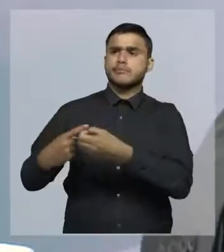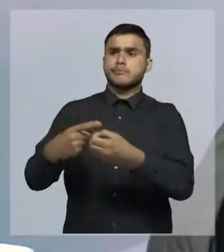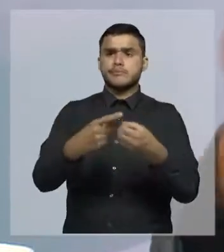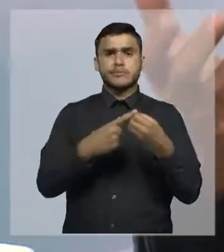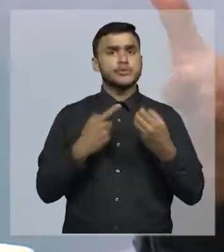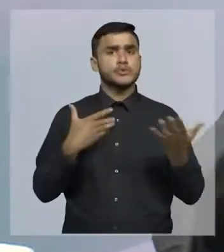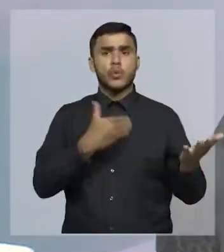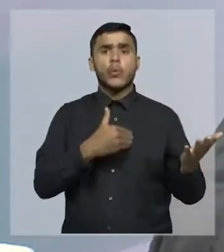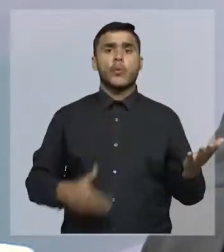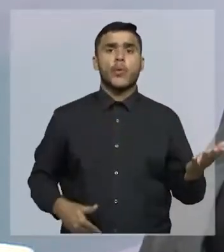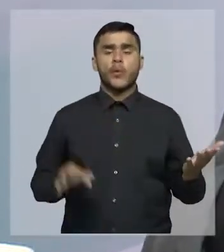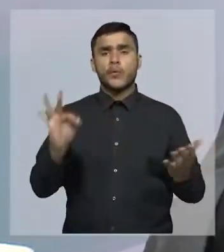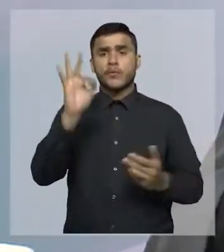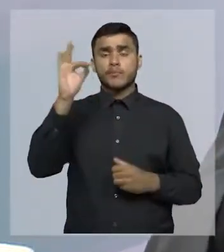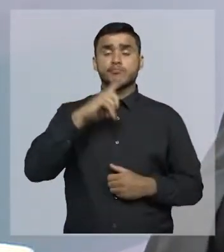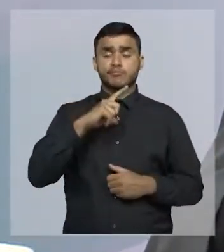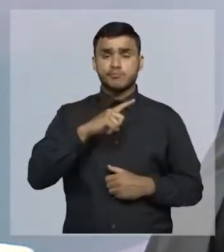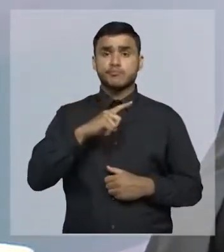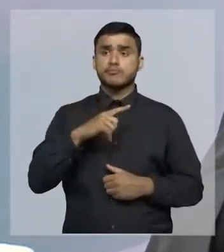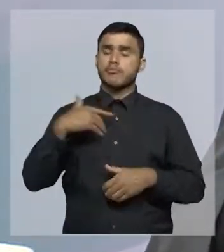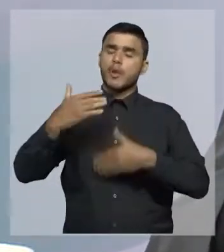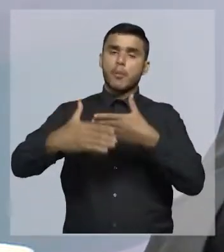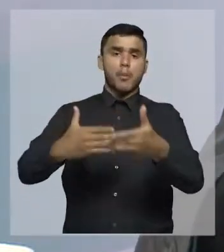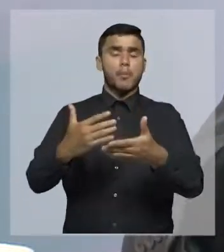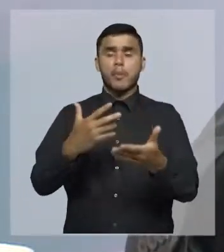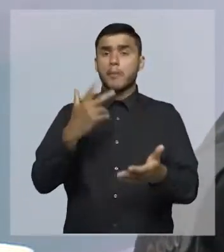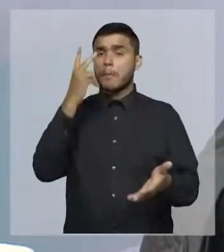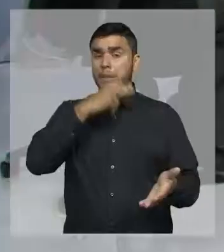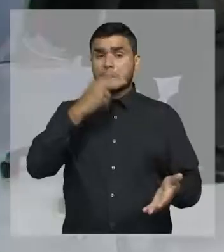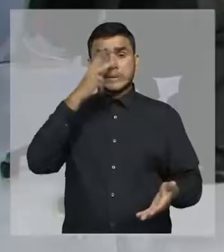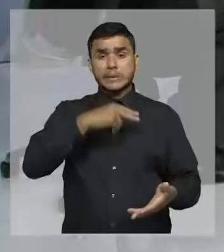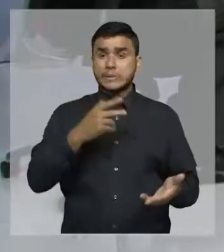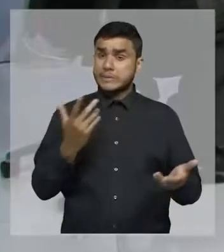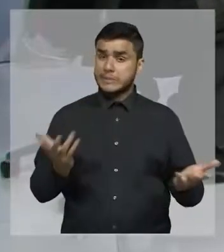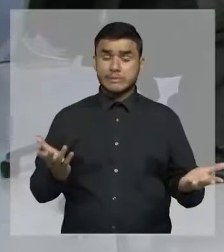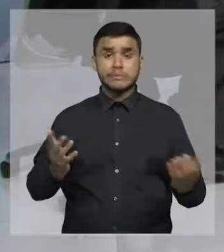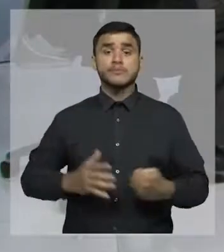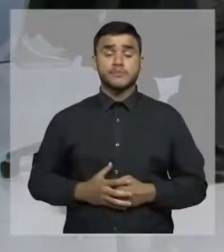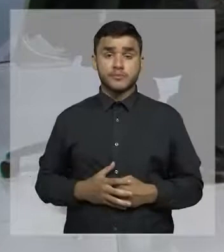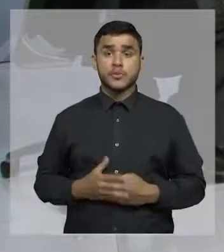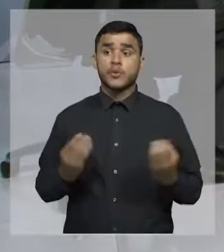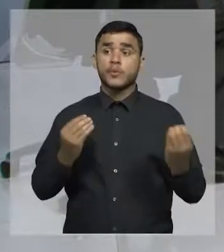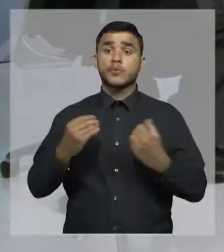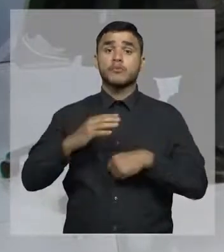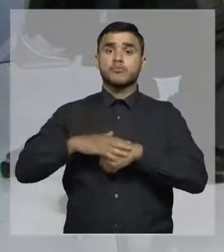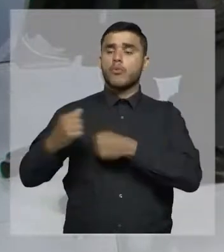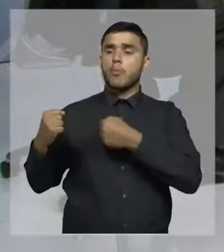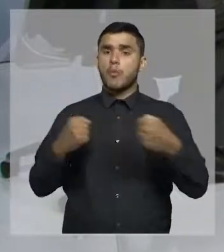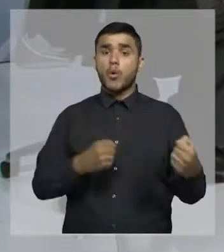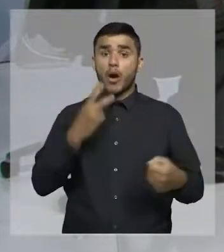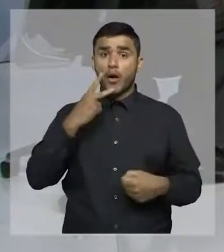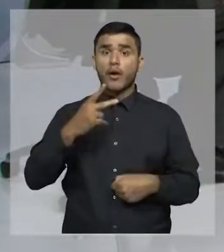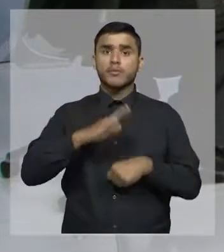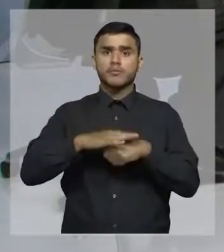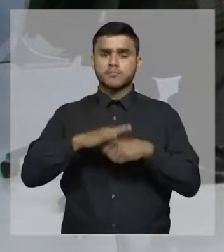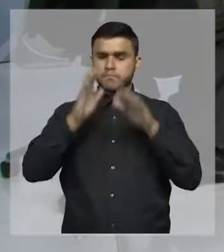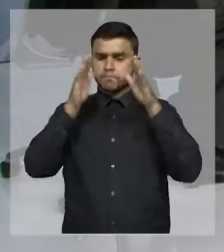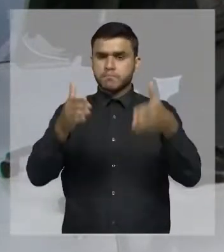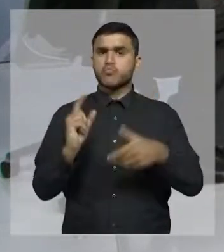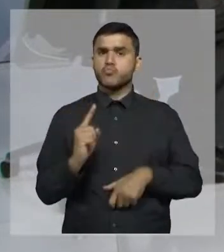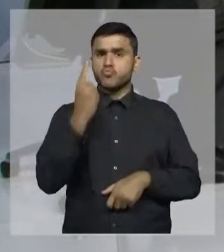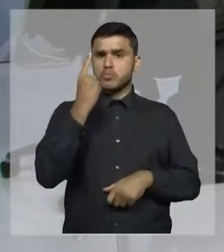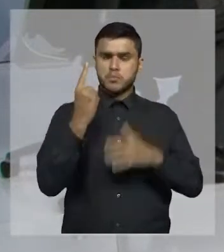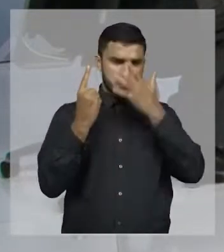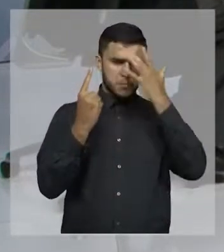governo federal. Quer dizer, o modelo se reproduz, é o mesmo. Né? A apropriação do poder por um grupo onde você tem esse indivíduo central, onde